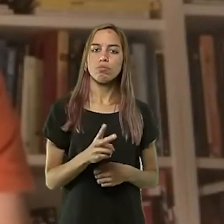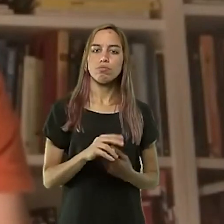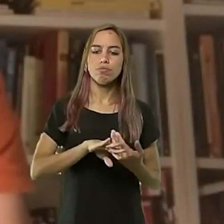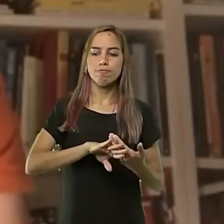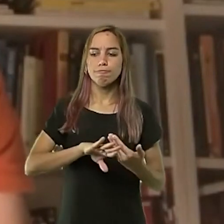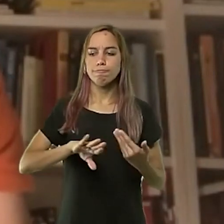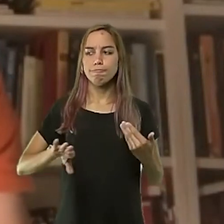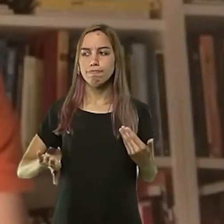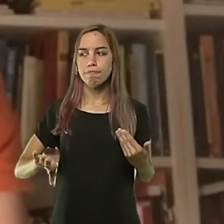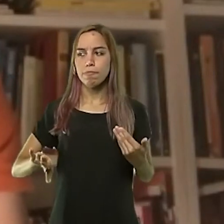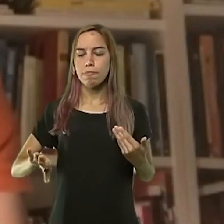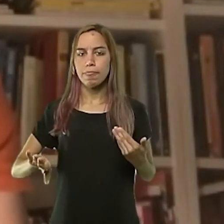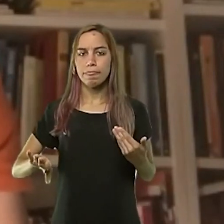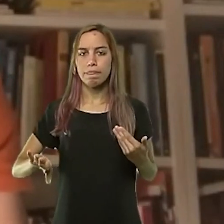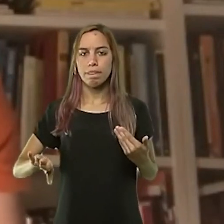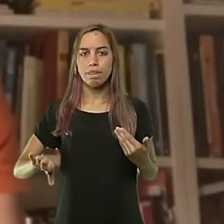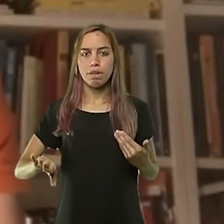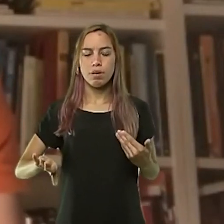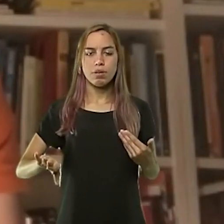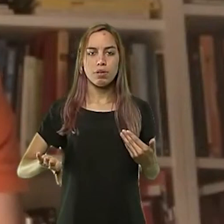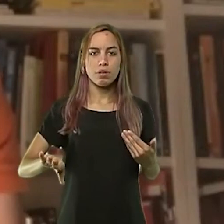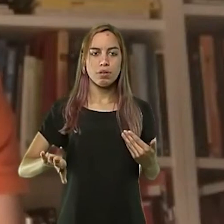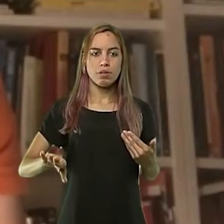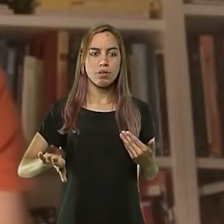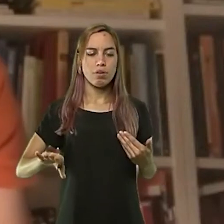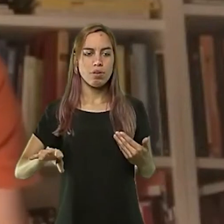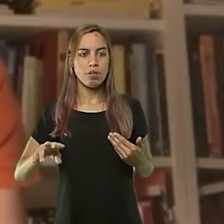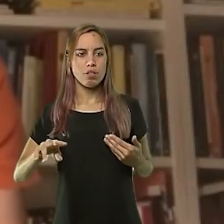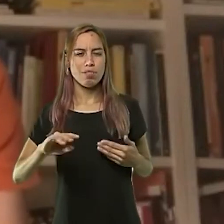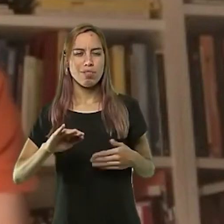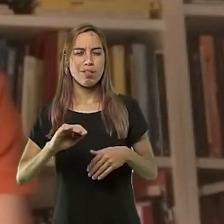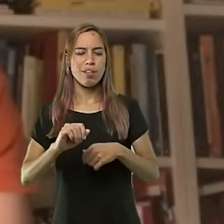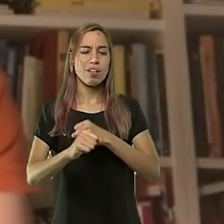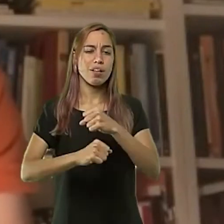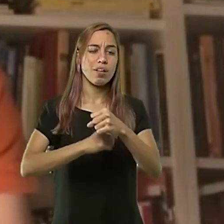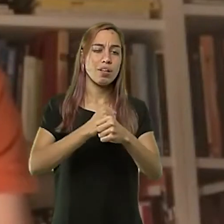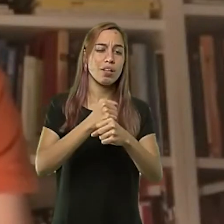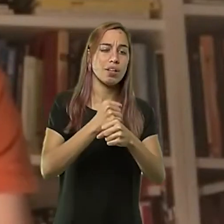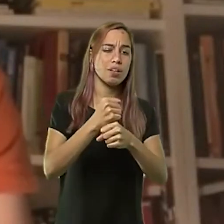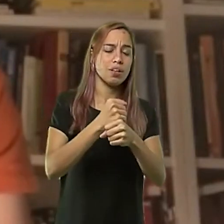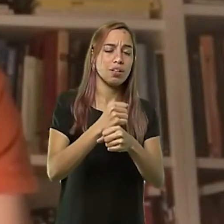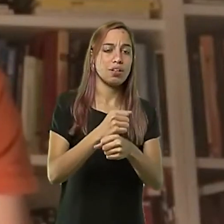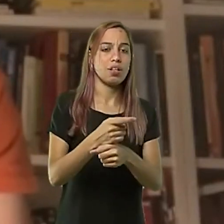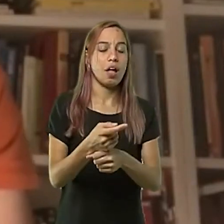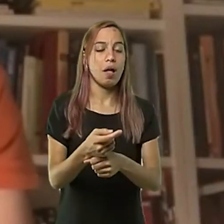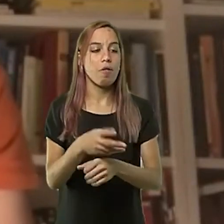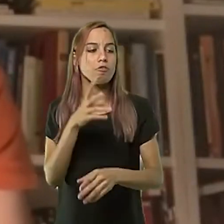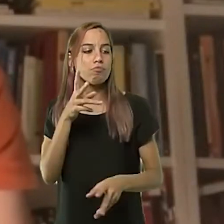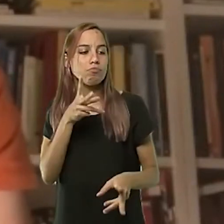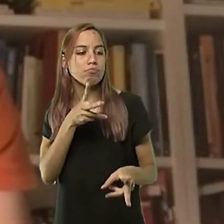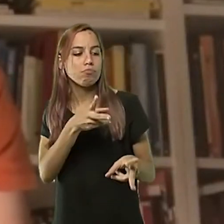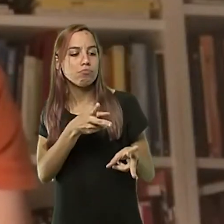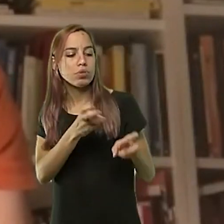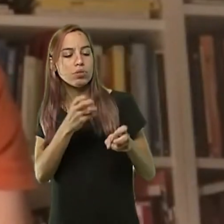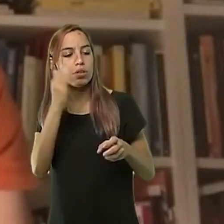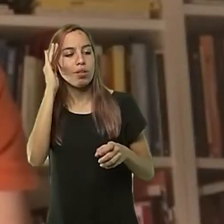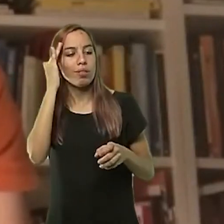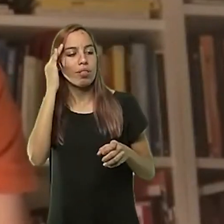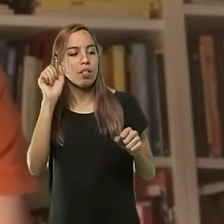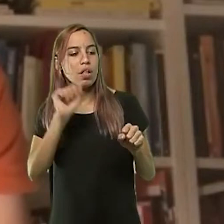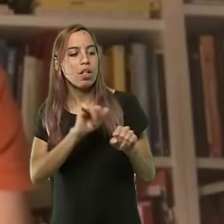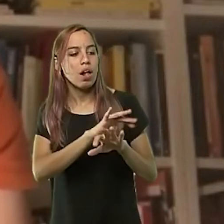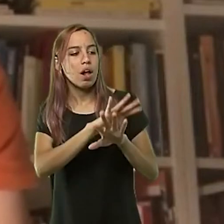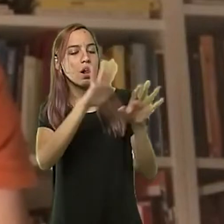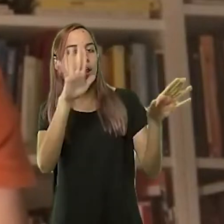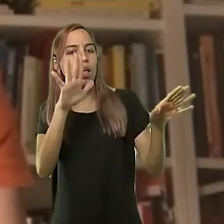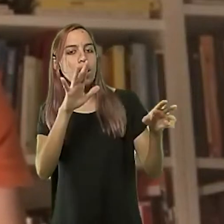de alguns anos para conseguir olhar para este período que estamos a passar e percebê-lo de uma maneira mais clara e objetiva. E espero que